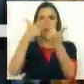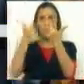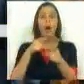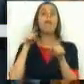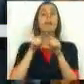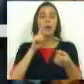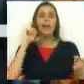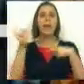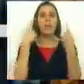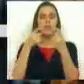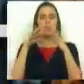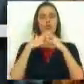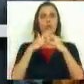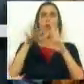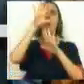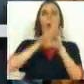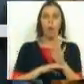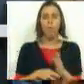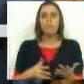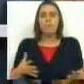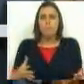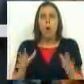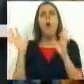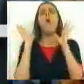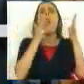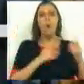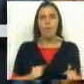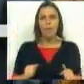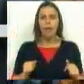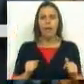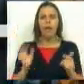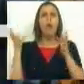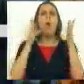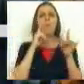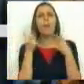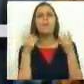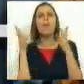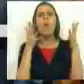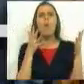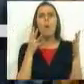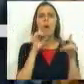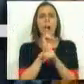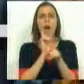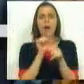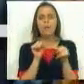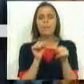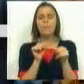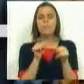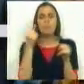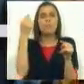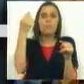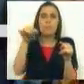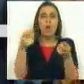Sobre a revisão da estrutura curricular, afinal, onde é que está a revisão para além da